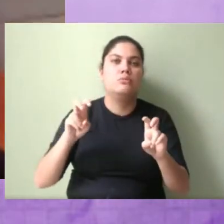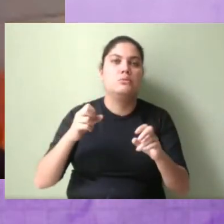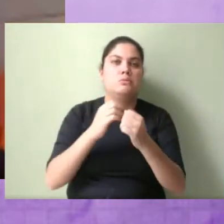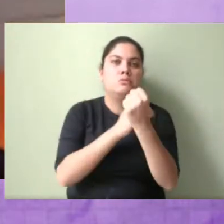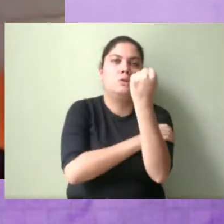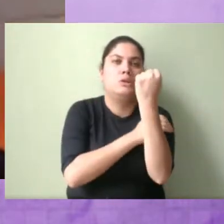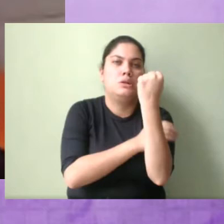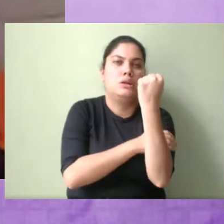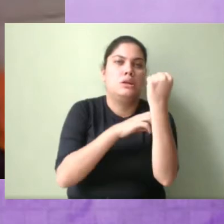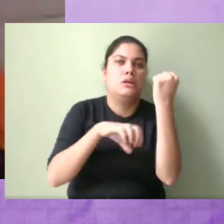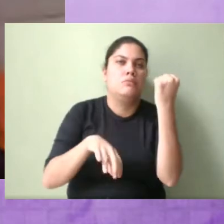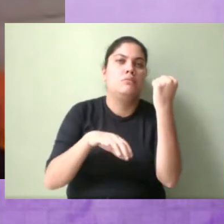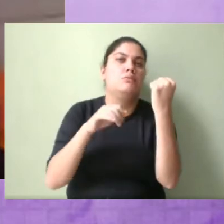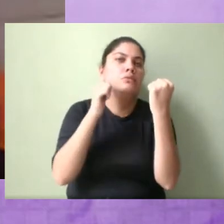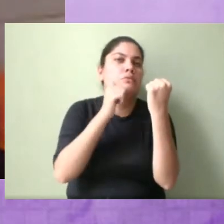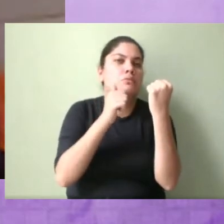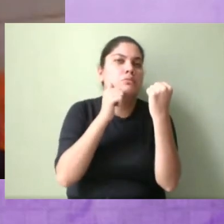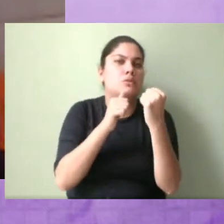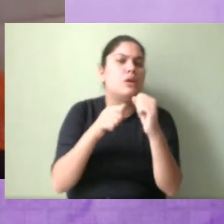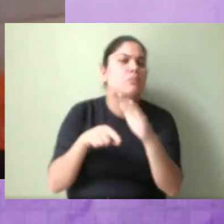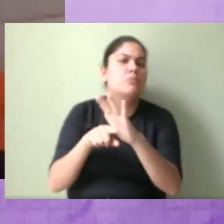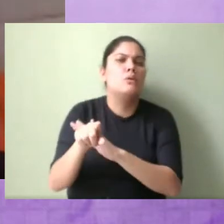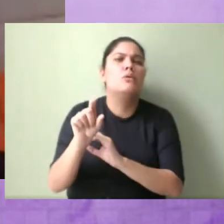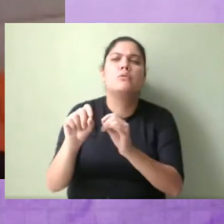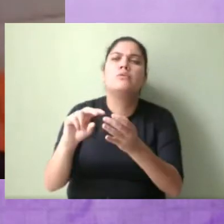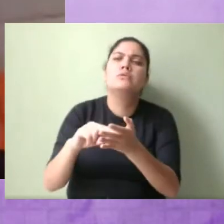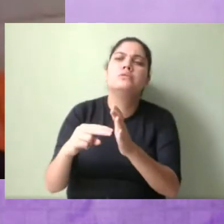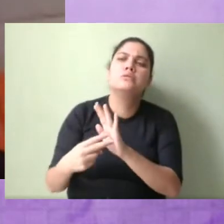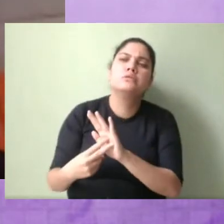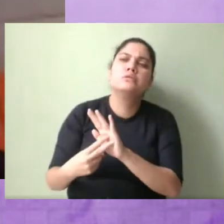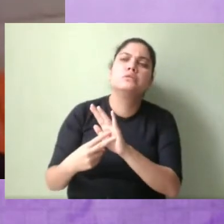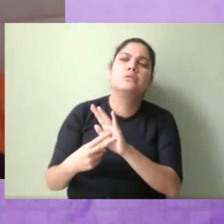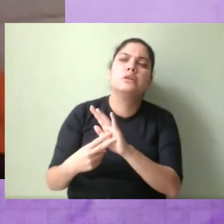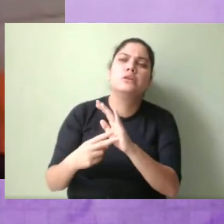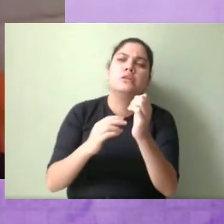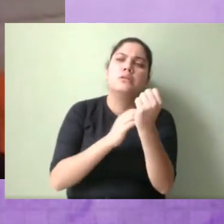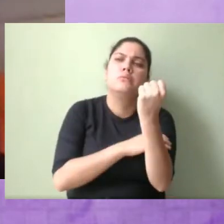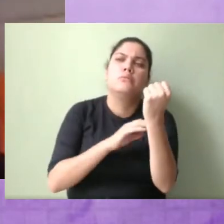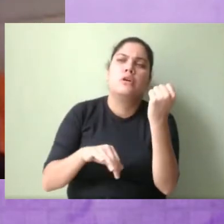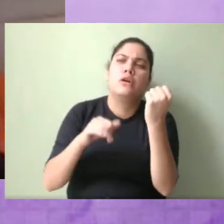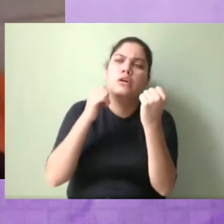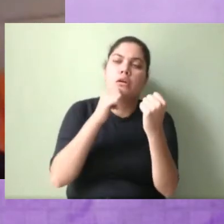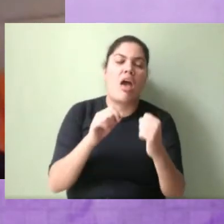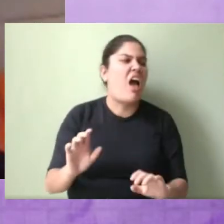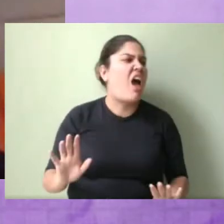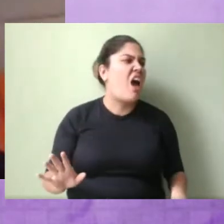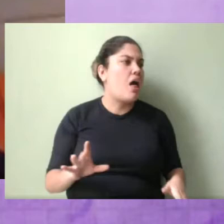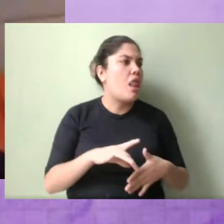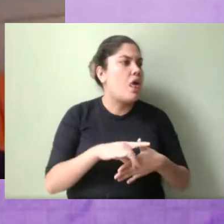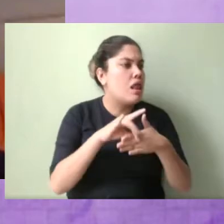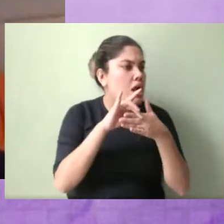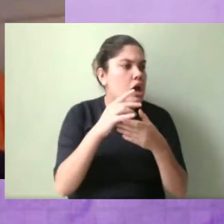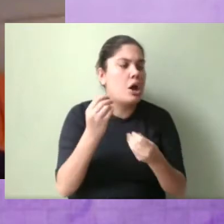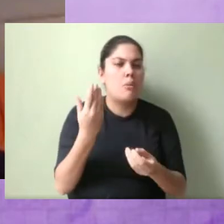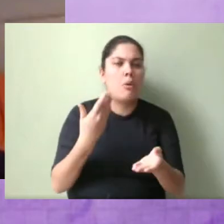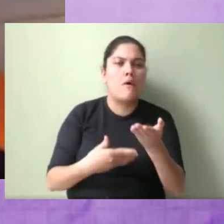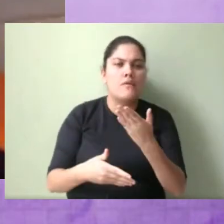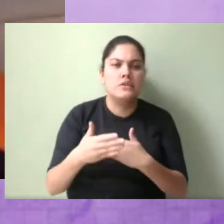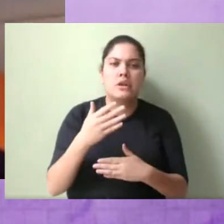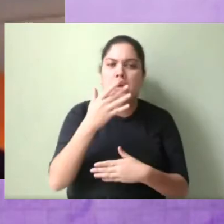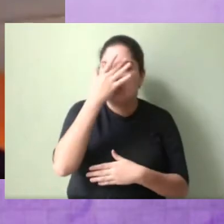no Dia da Mulher, umas 5 empresas me ligaram para fazer uma palestra sobre empoderamento feminino. Aí eu cheguei e perguntei, o que